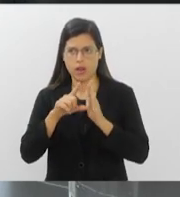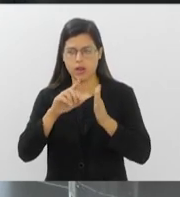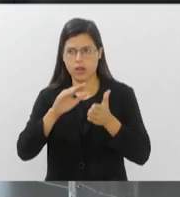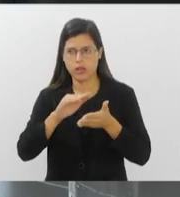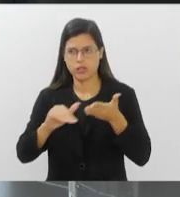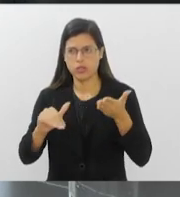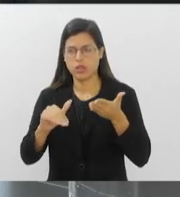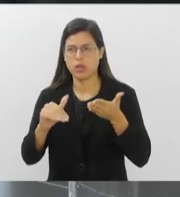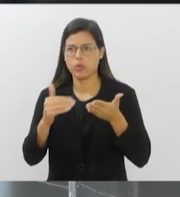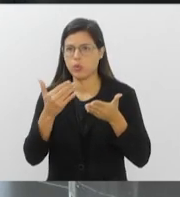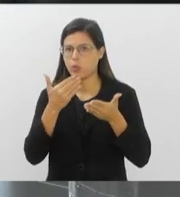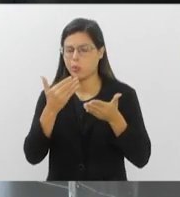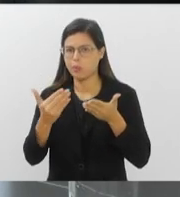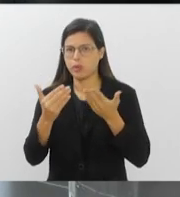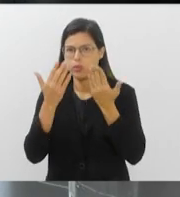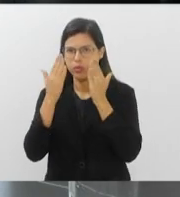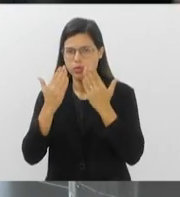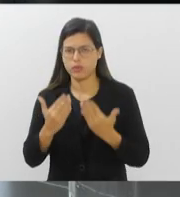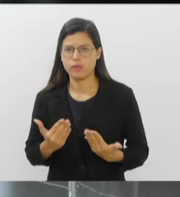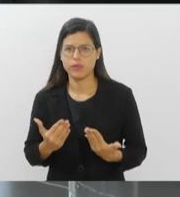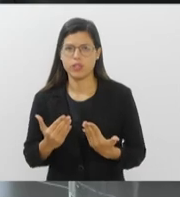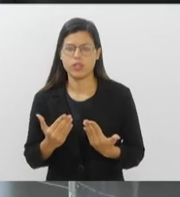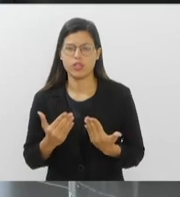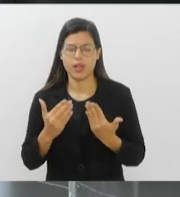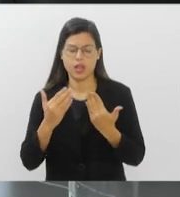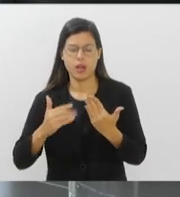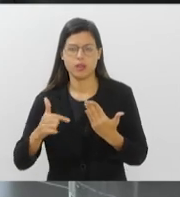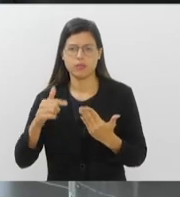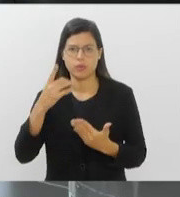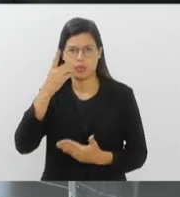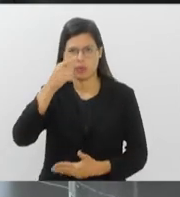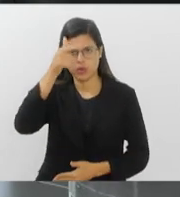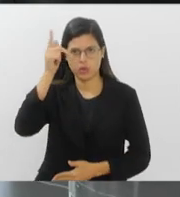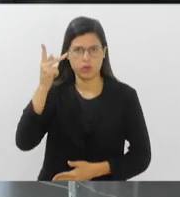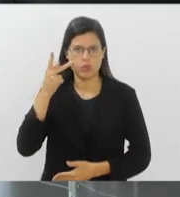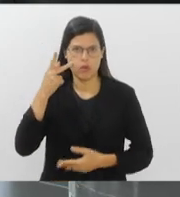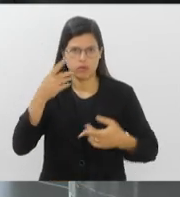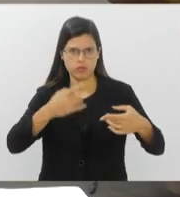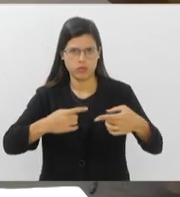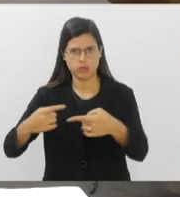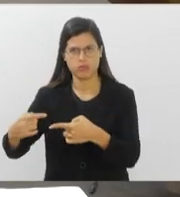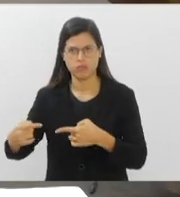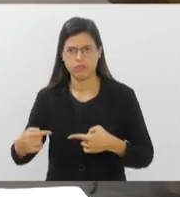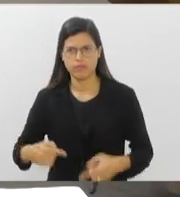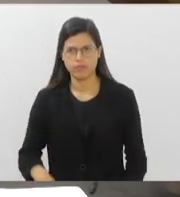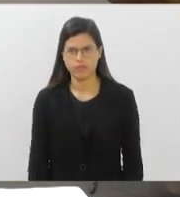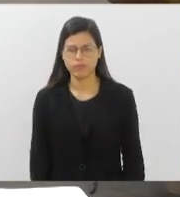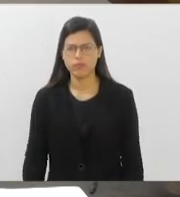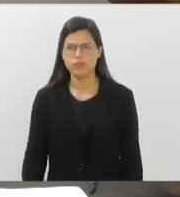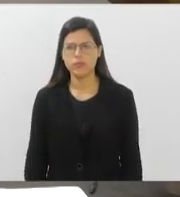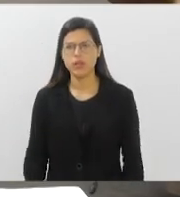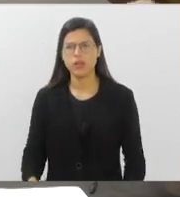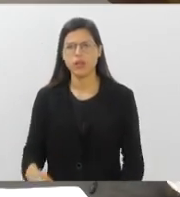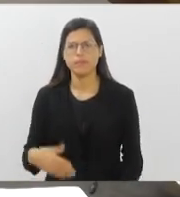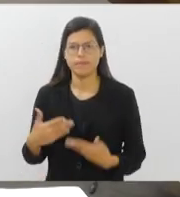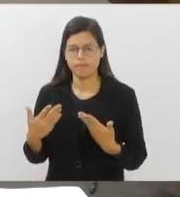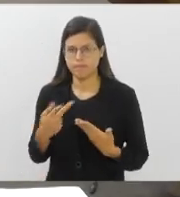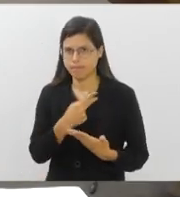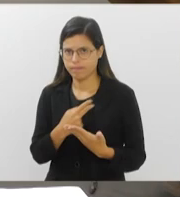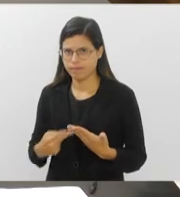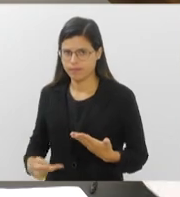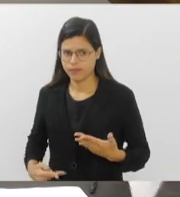vista pelo deputado Luiz Paulo na primeira reunião ordinária, em discussão. Presidente. Para discutir, deputado Luiz Paulo. Estou discutindo e